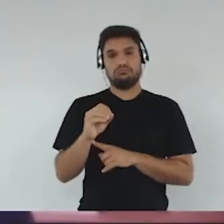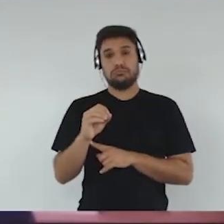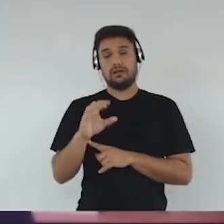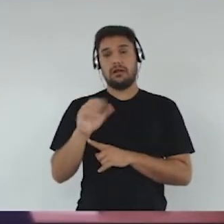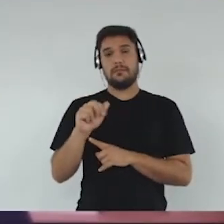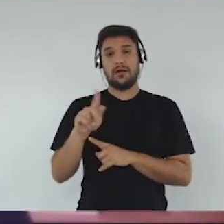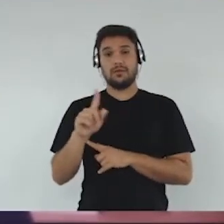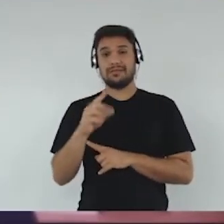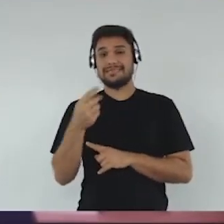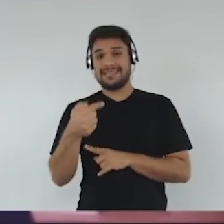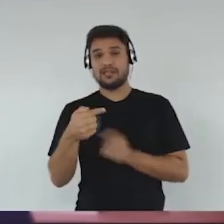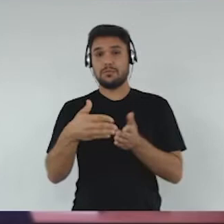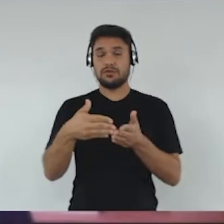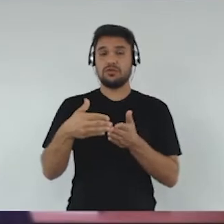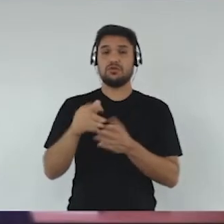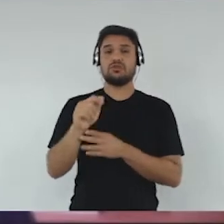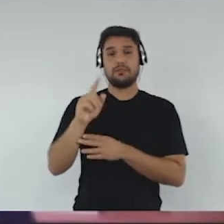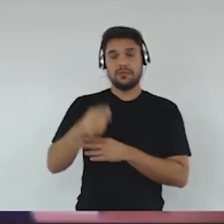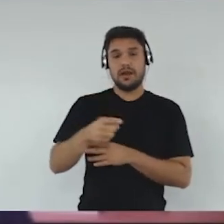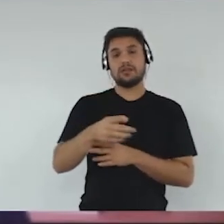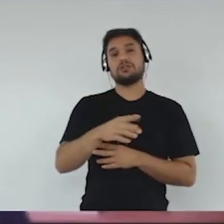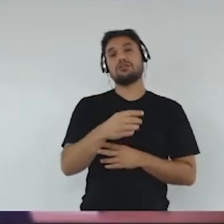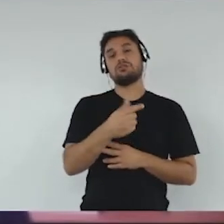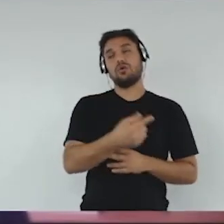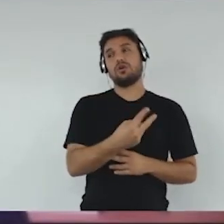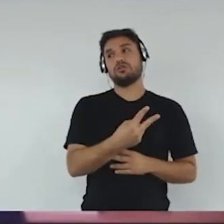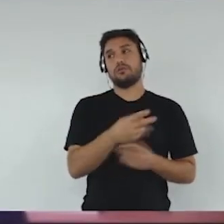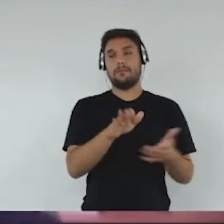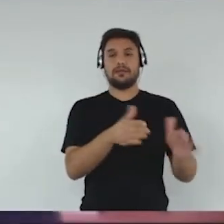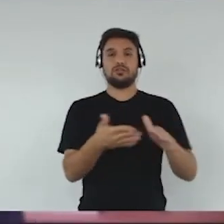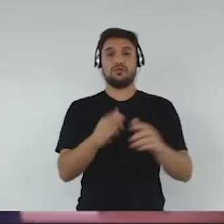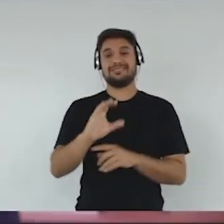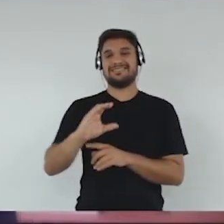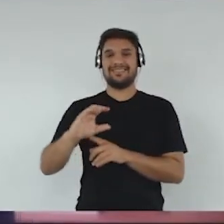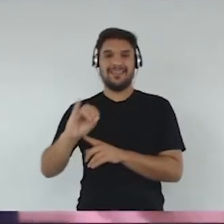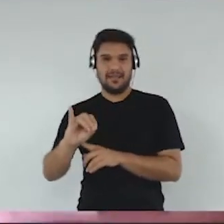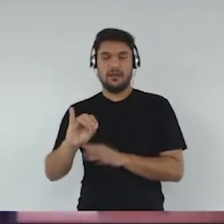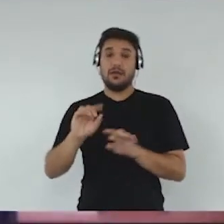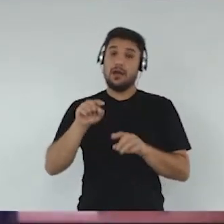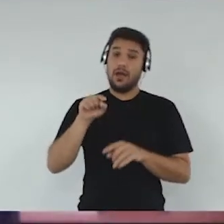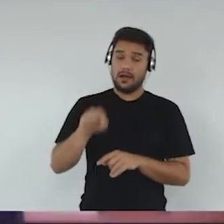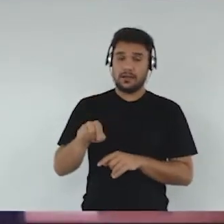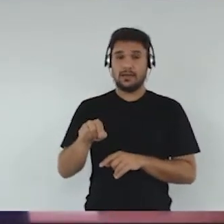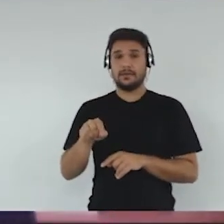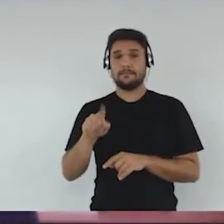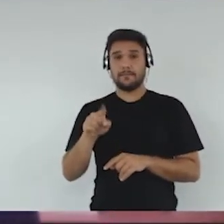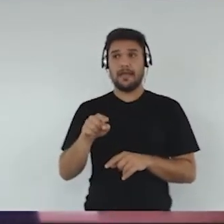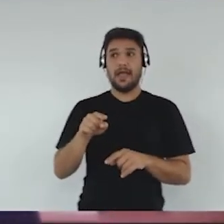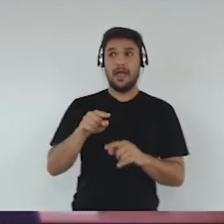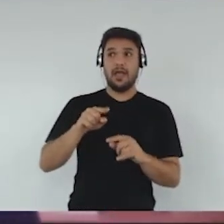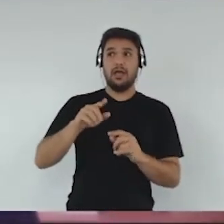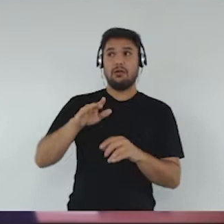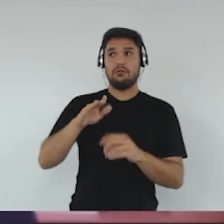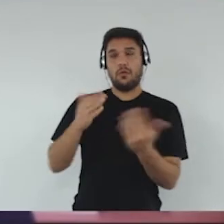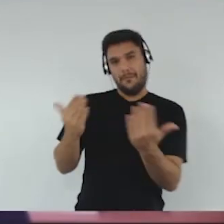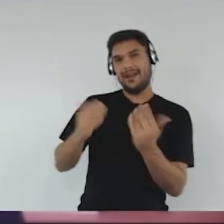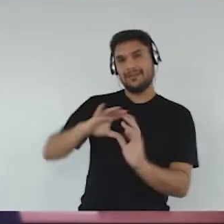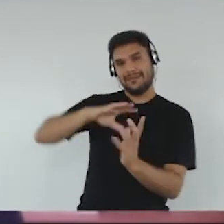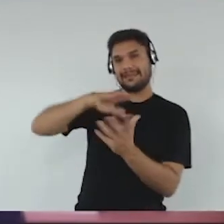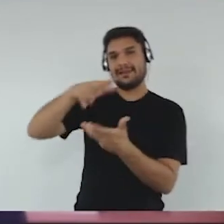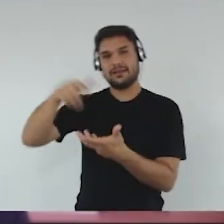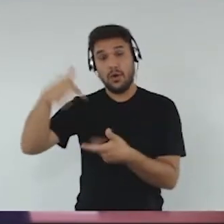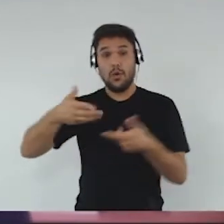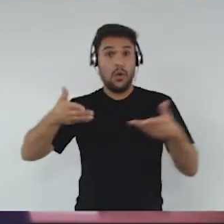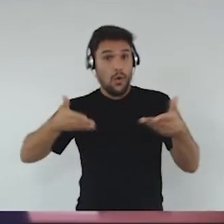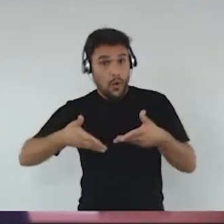7 pedidos de arbitragem e 2 pedidos de mediação. Na CCI, e aqui considerado o plano internacional da CCI,